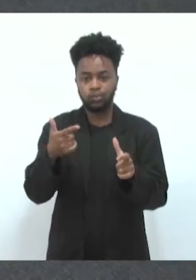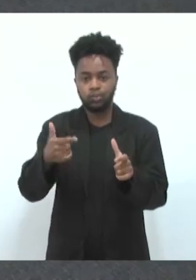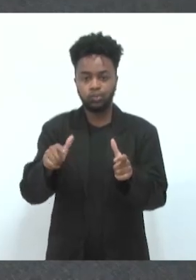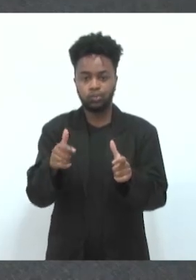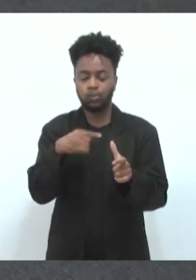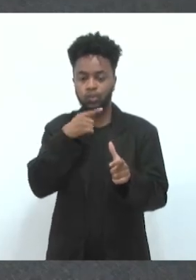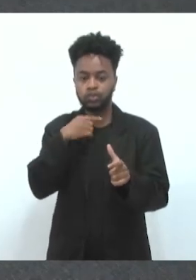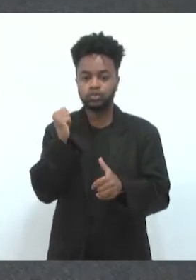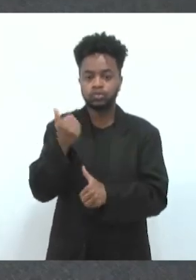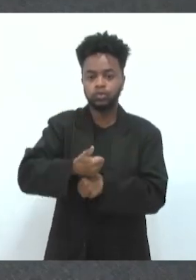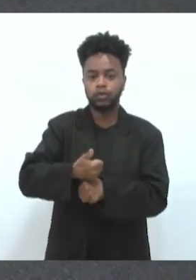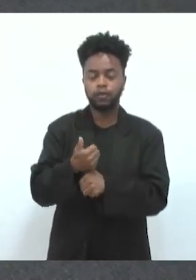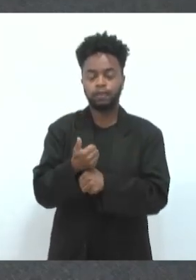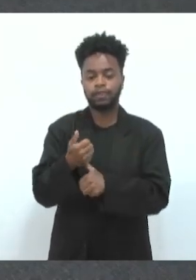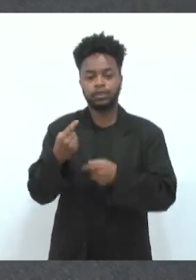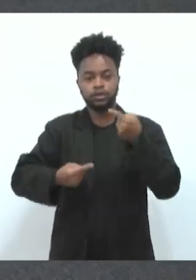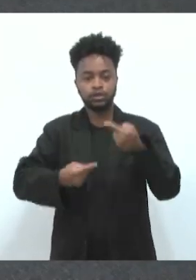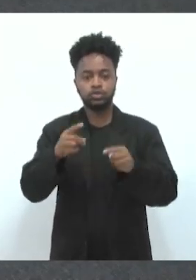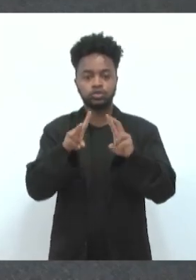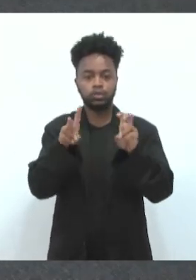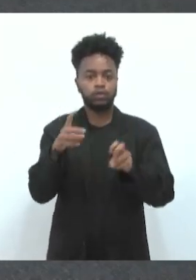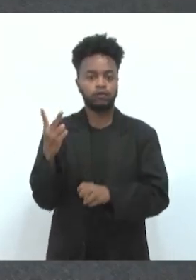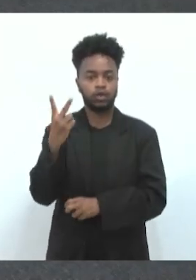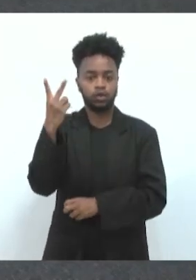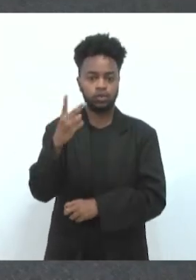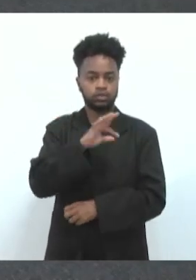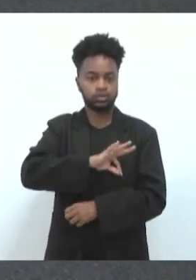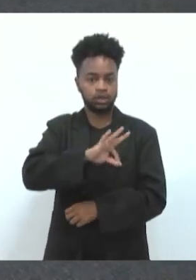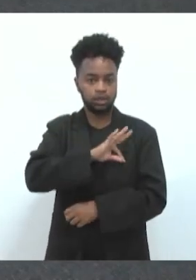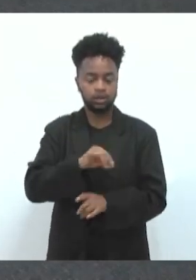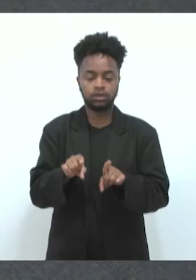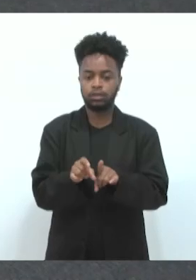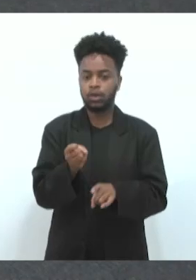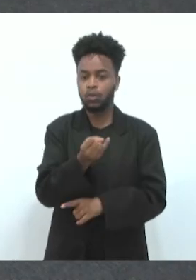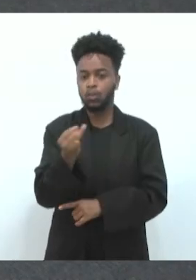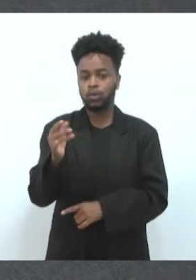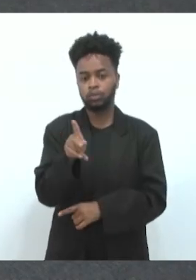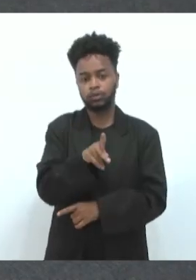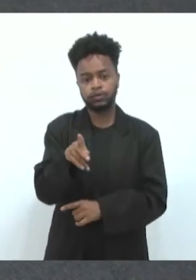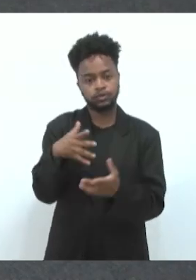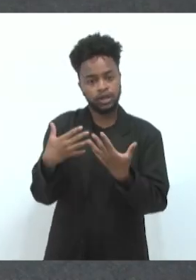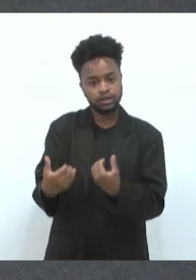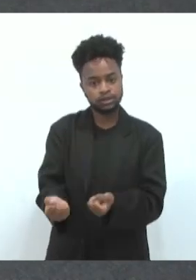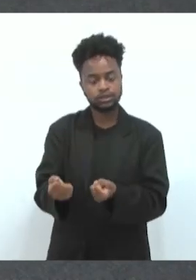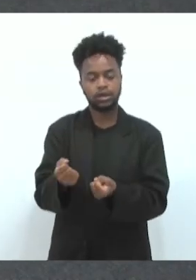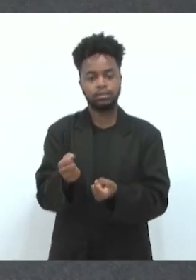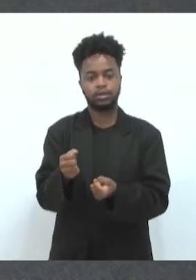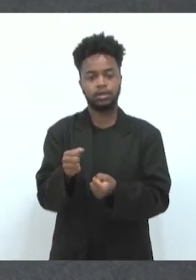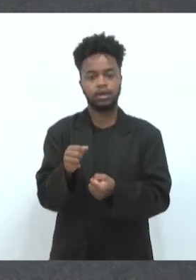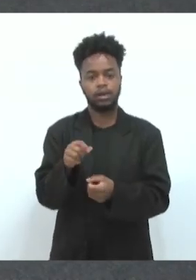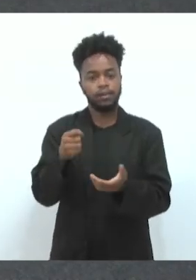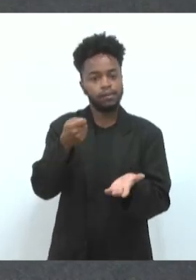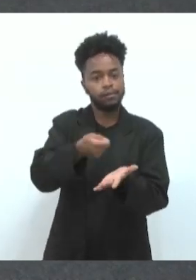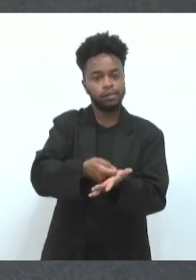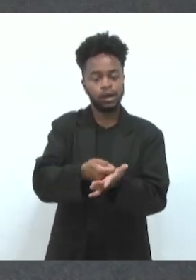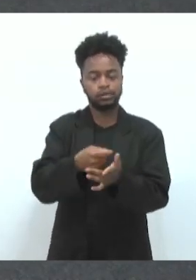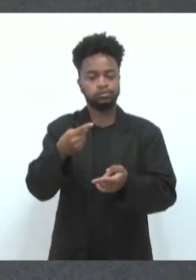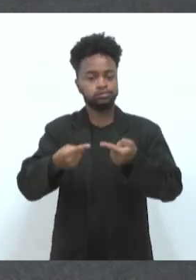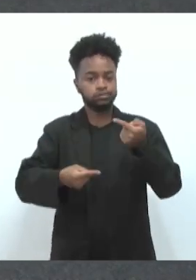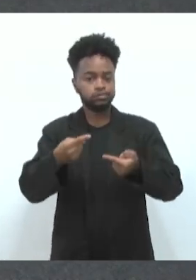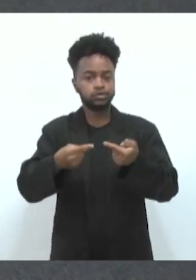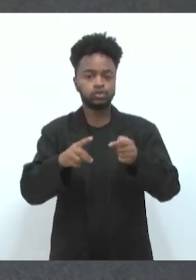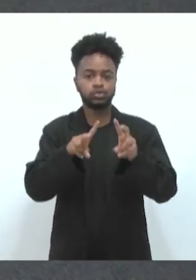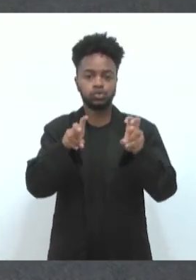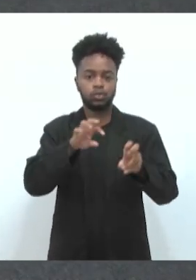debate do valor do salário, de quanto o professor vai ganhar por hora. A gente tem o debate do piso, a gente tem a questão